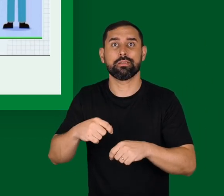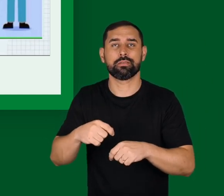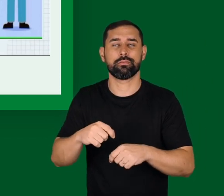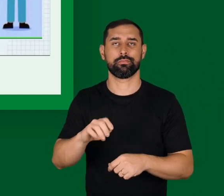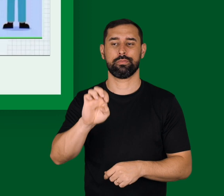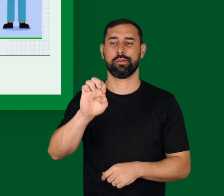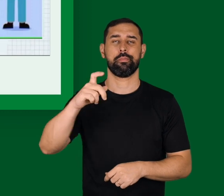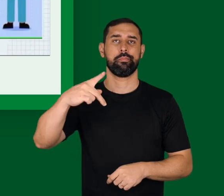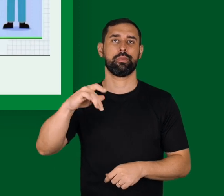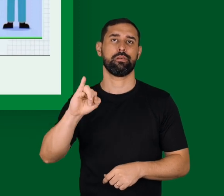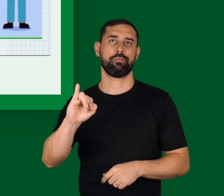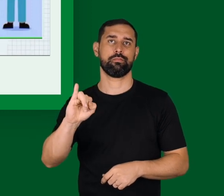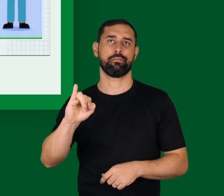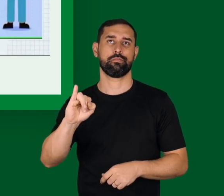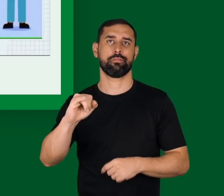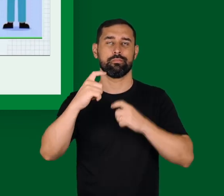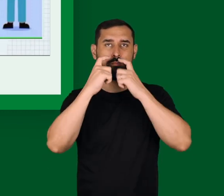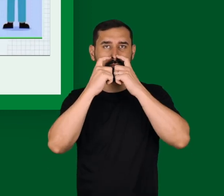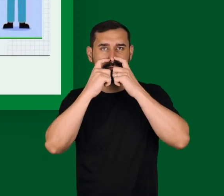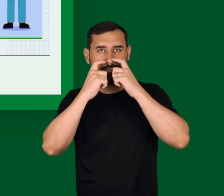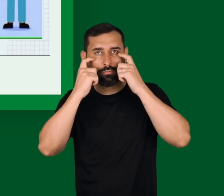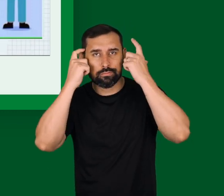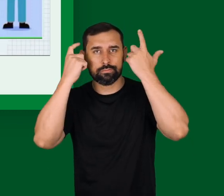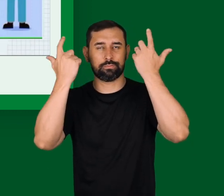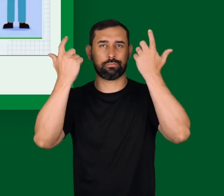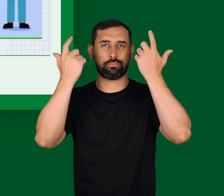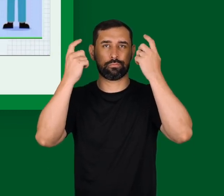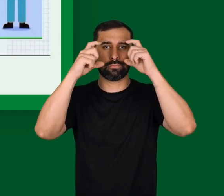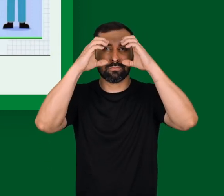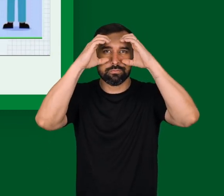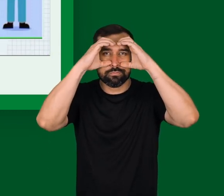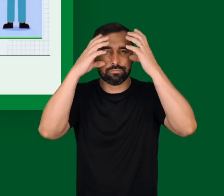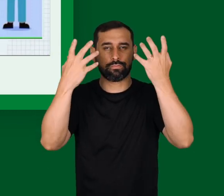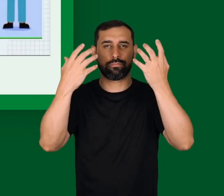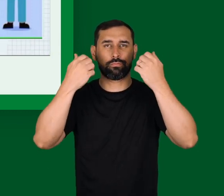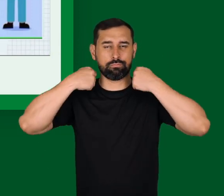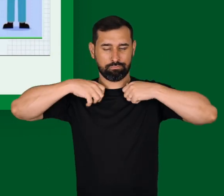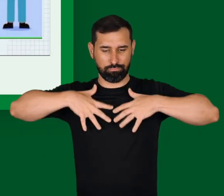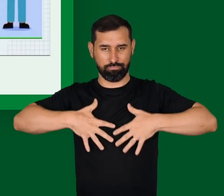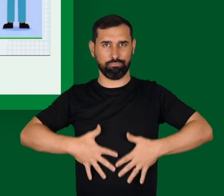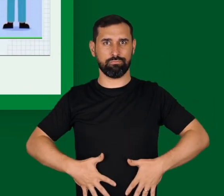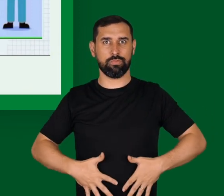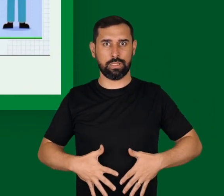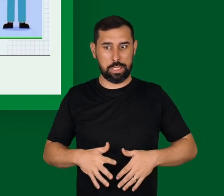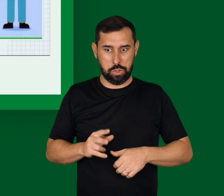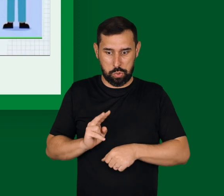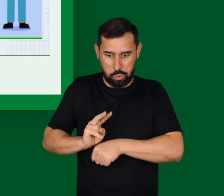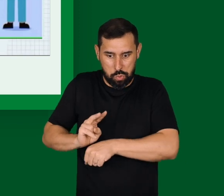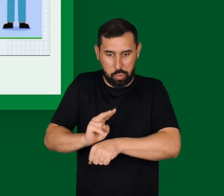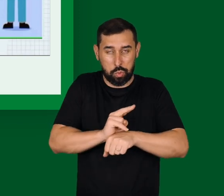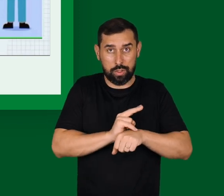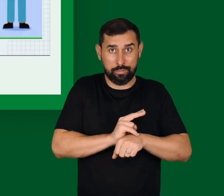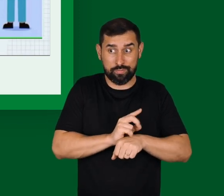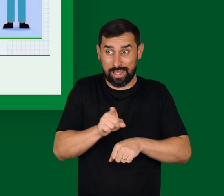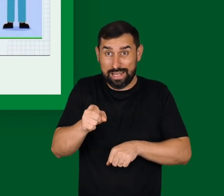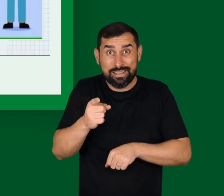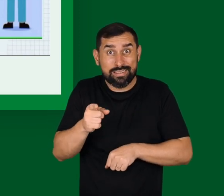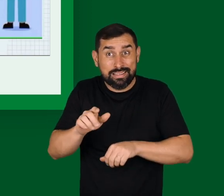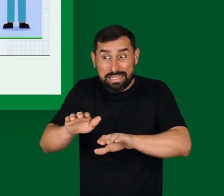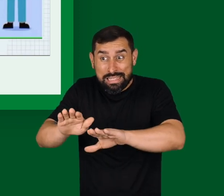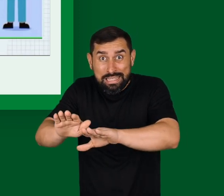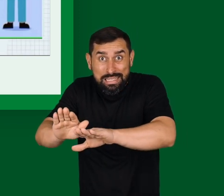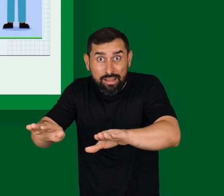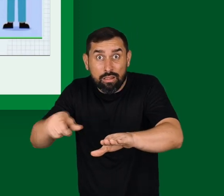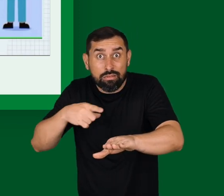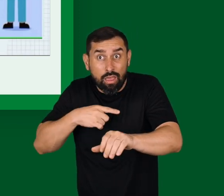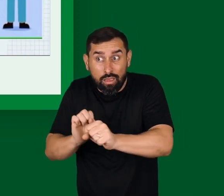ter o EPI, o equipamento de proteção individual, que inclui o avental, a máscara. No caso de crianças